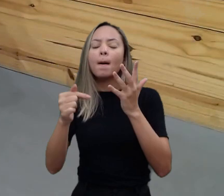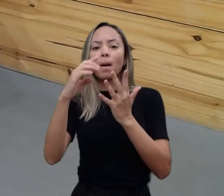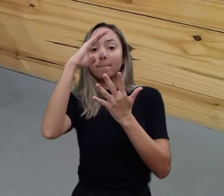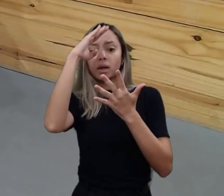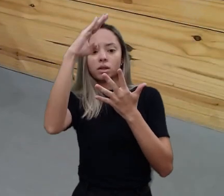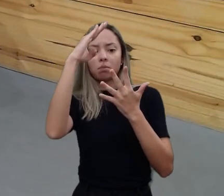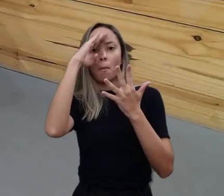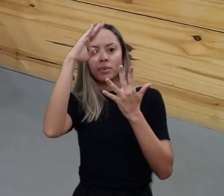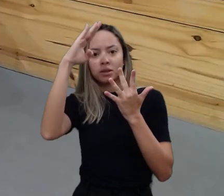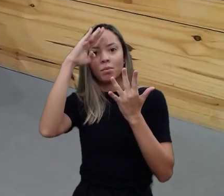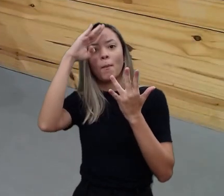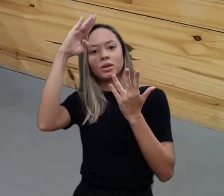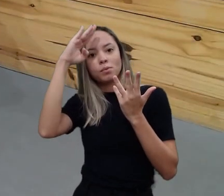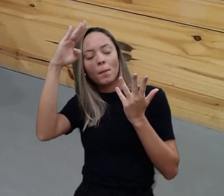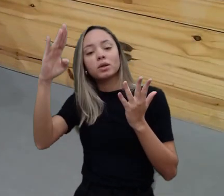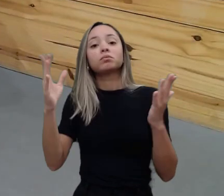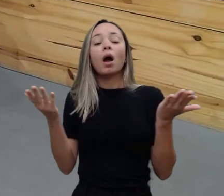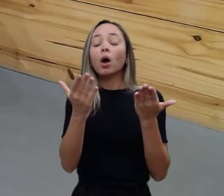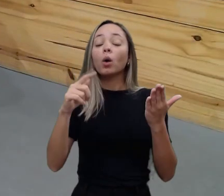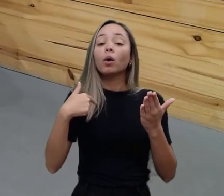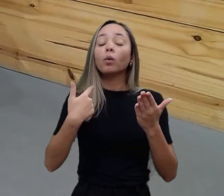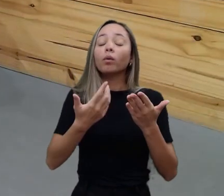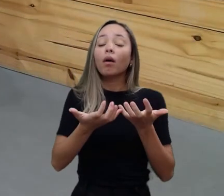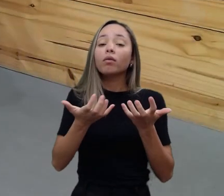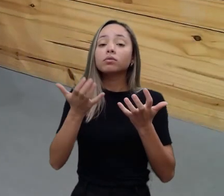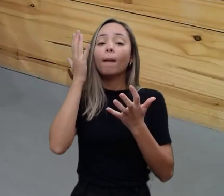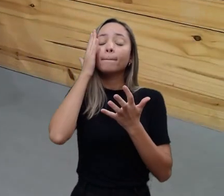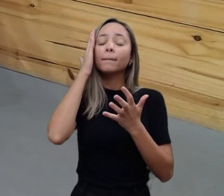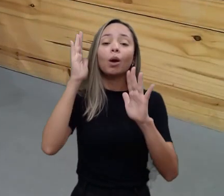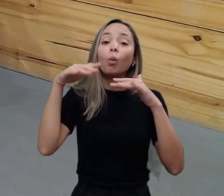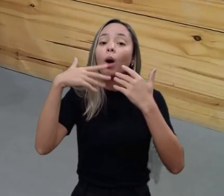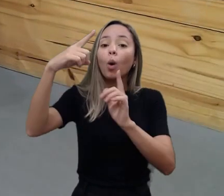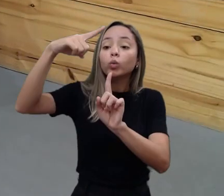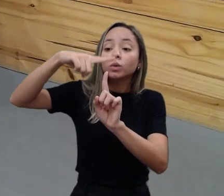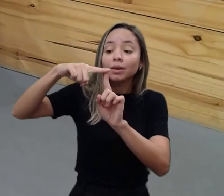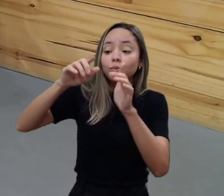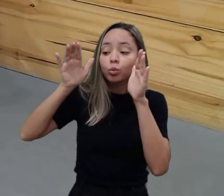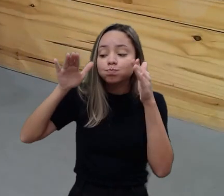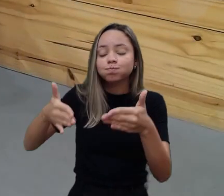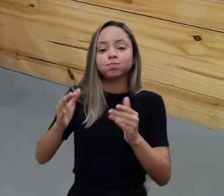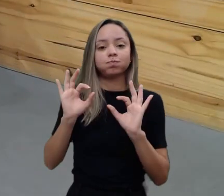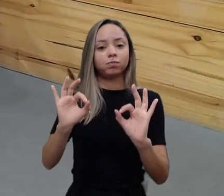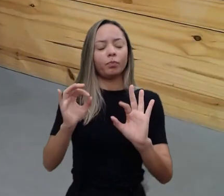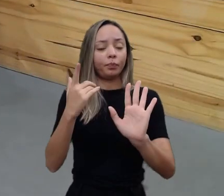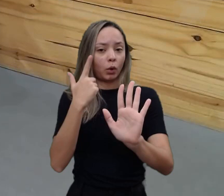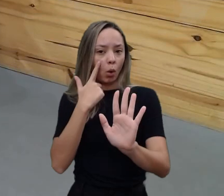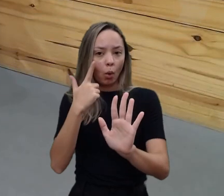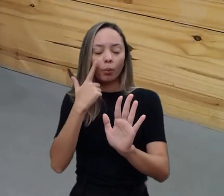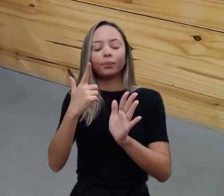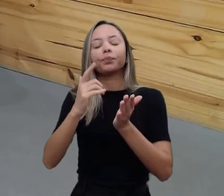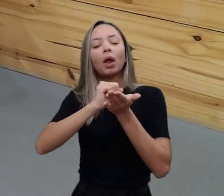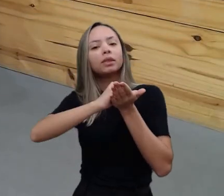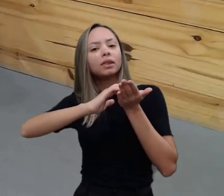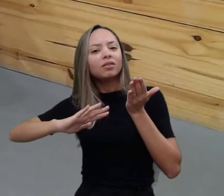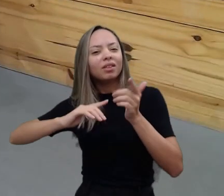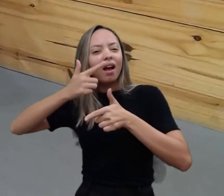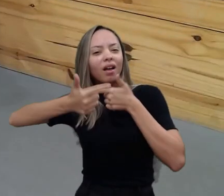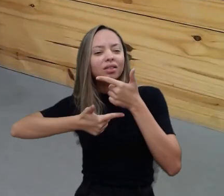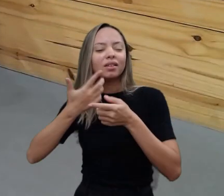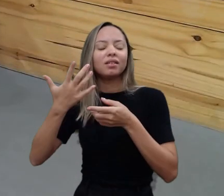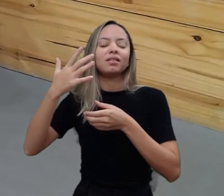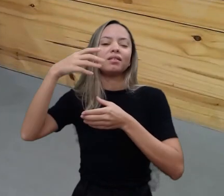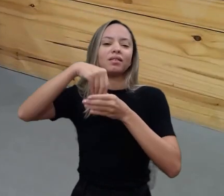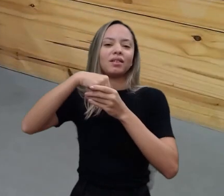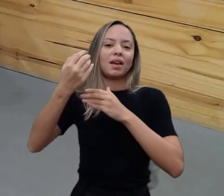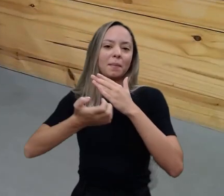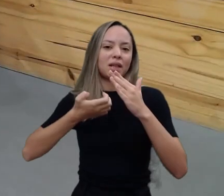precisaria entender um pouco melhor que tipos de atividades são essas empresariais. Então, as atividades empresariais elas estão divididas